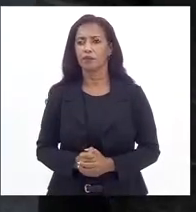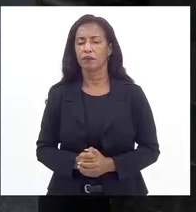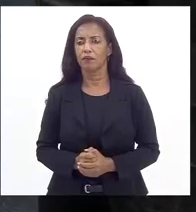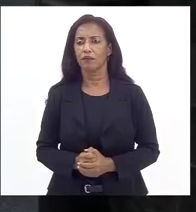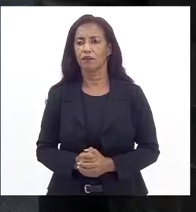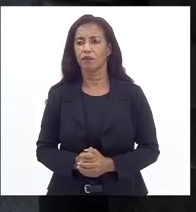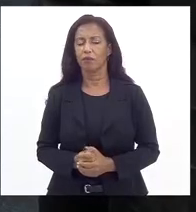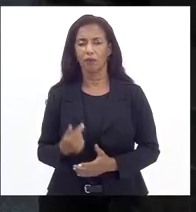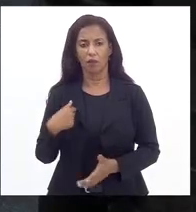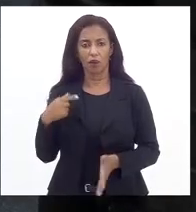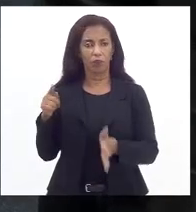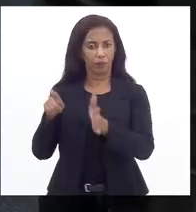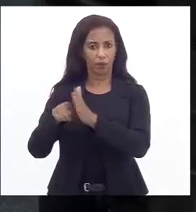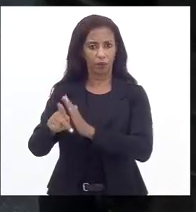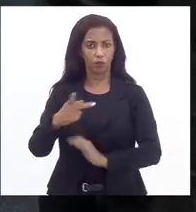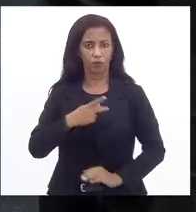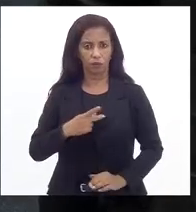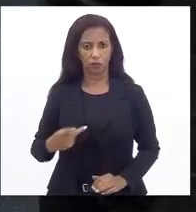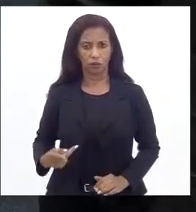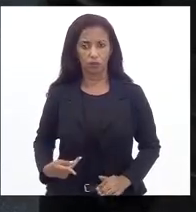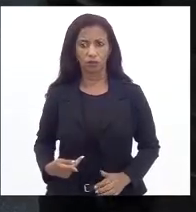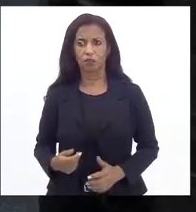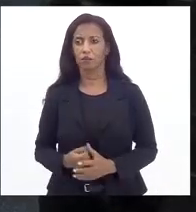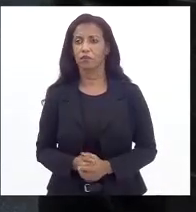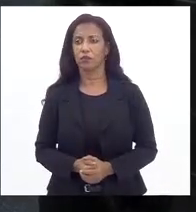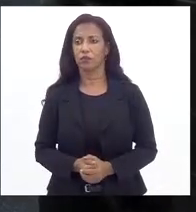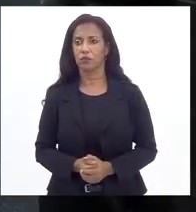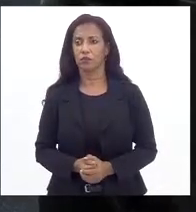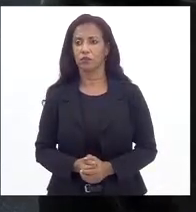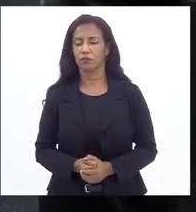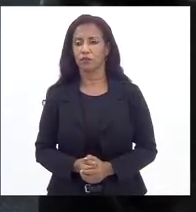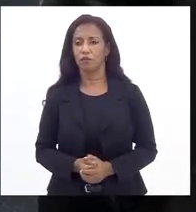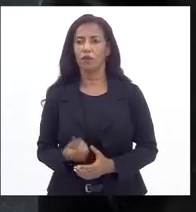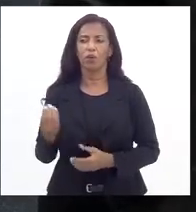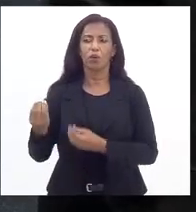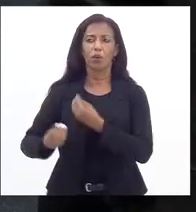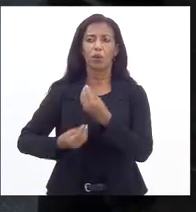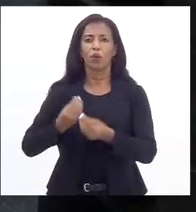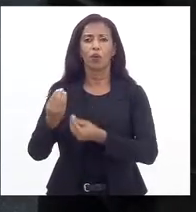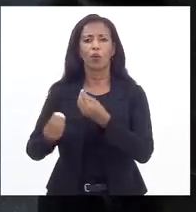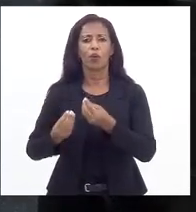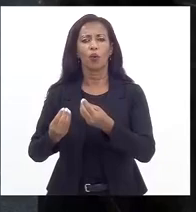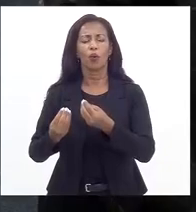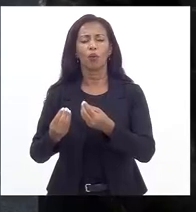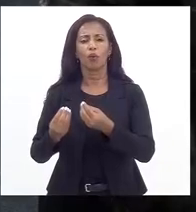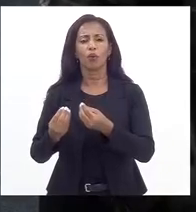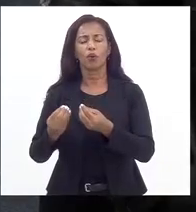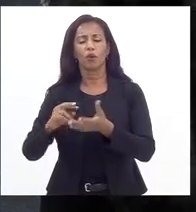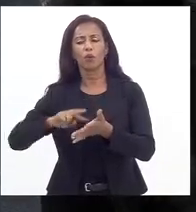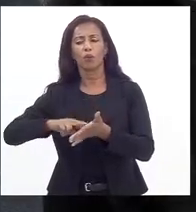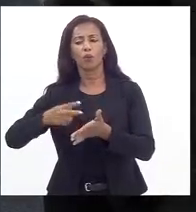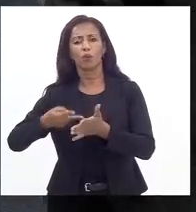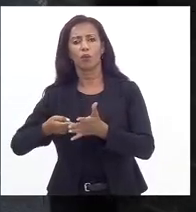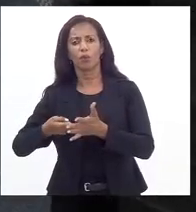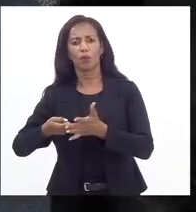e eu consulto a vossa excelência e como é que nós vamos alterar